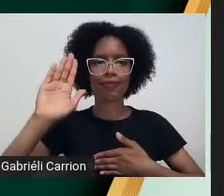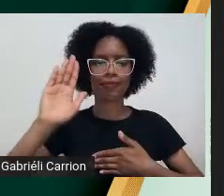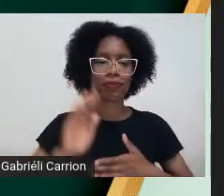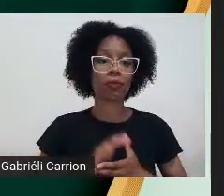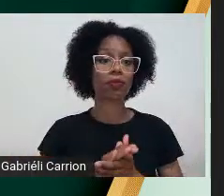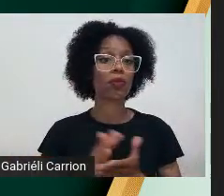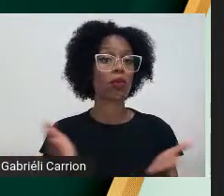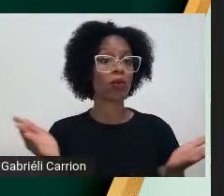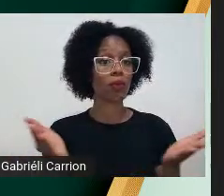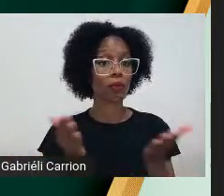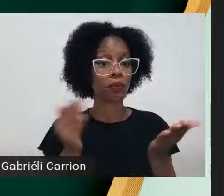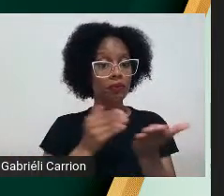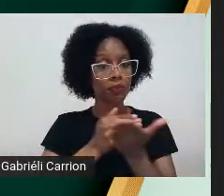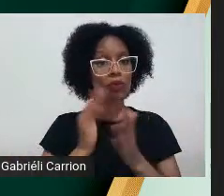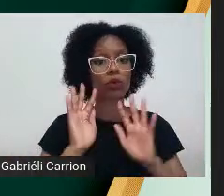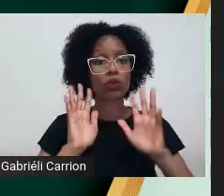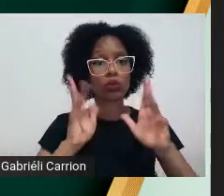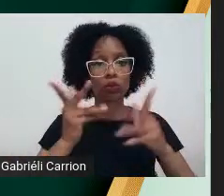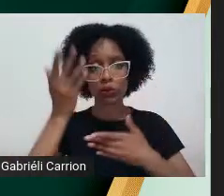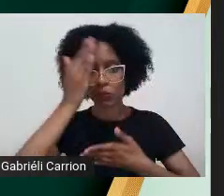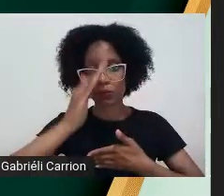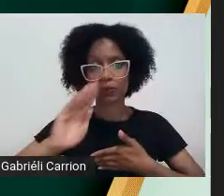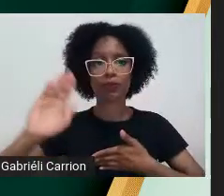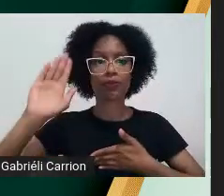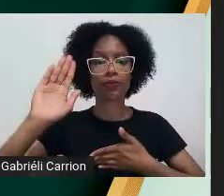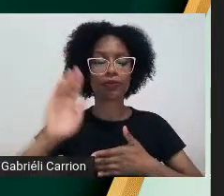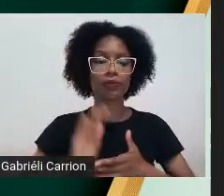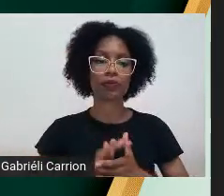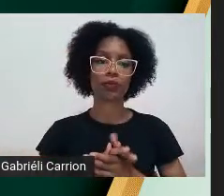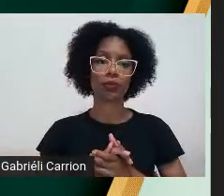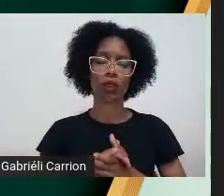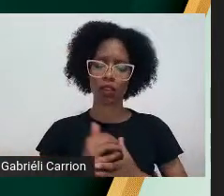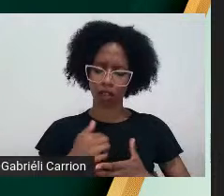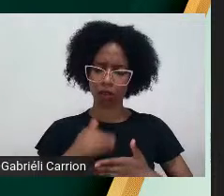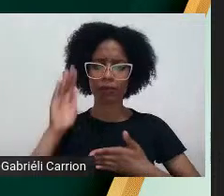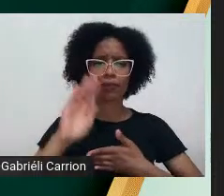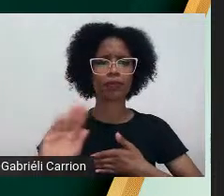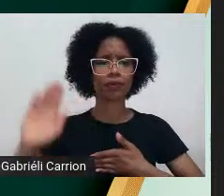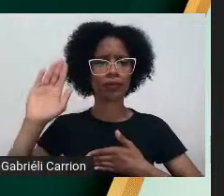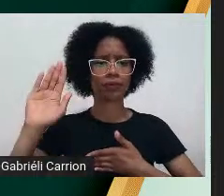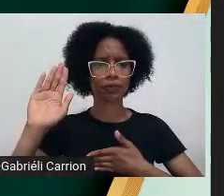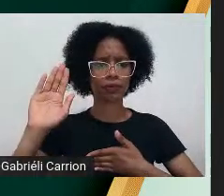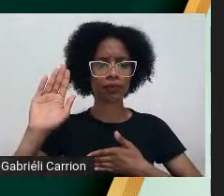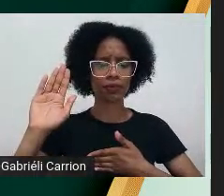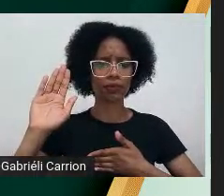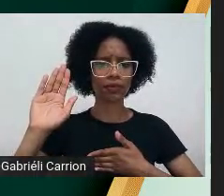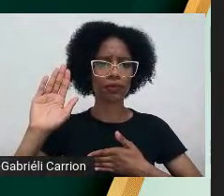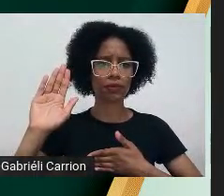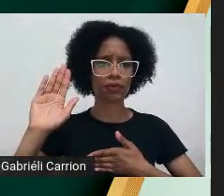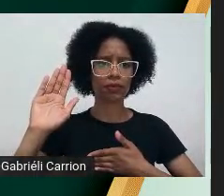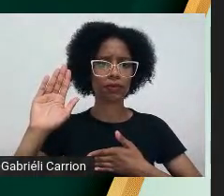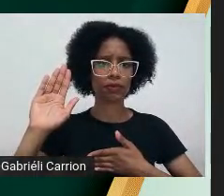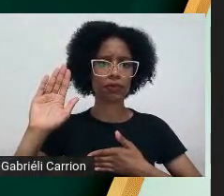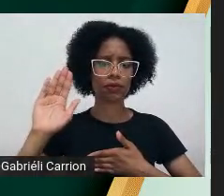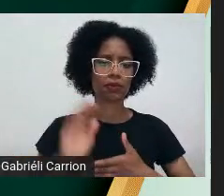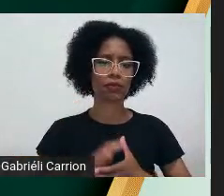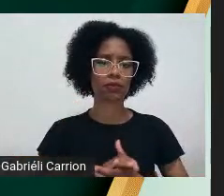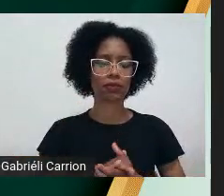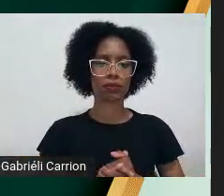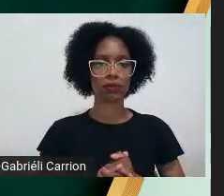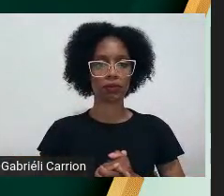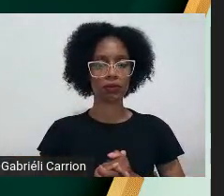Teremos agora a confirmação do juramento. Assim eu prometo. Assim eu prometo. Assim eu prometo.